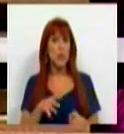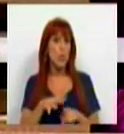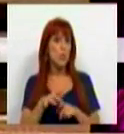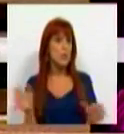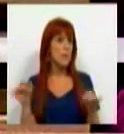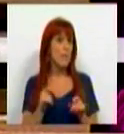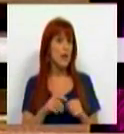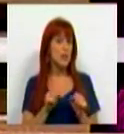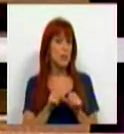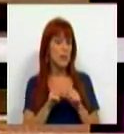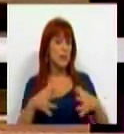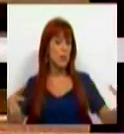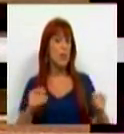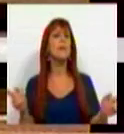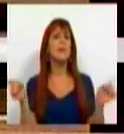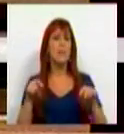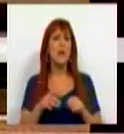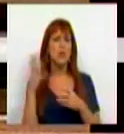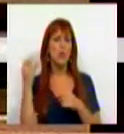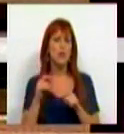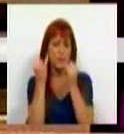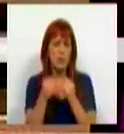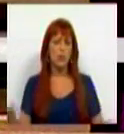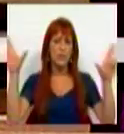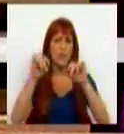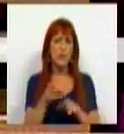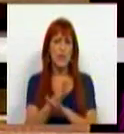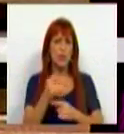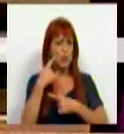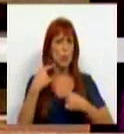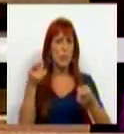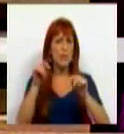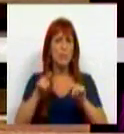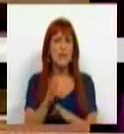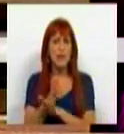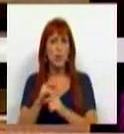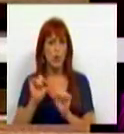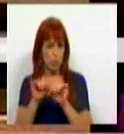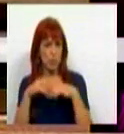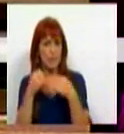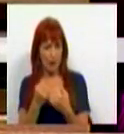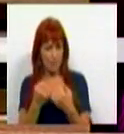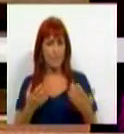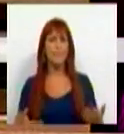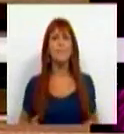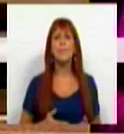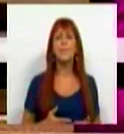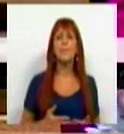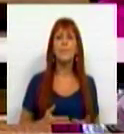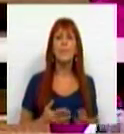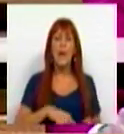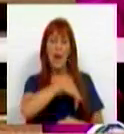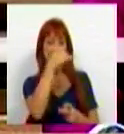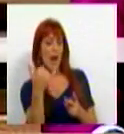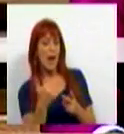impacto mais alargado, estimularemos ainda uma cultura de inovação no setor público e também no setor social. Em